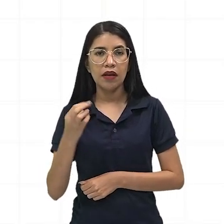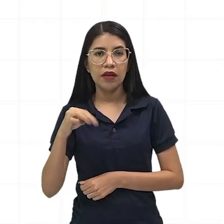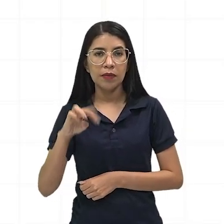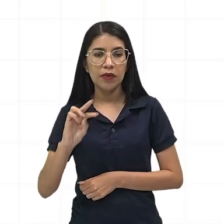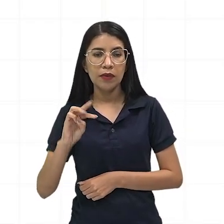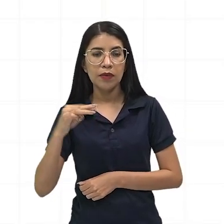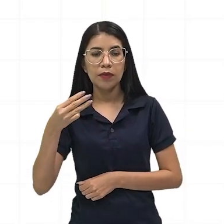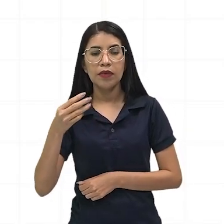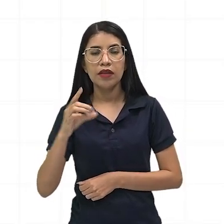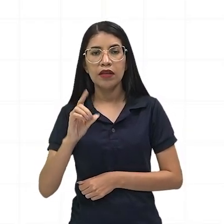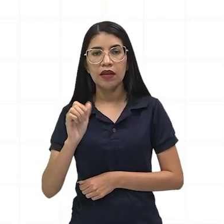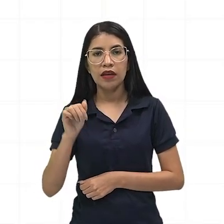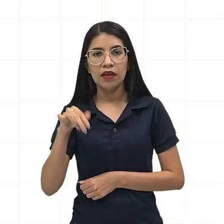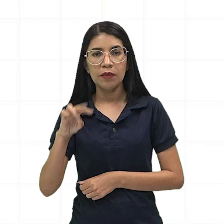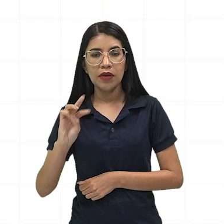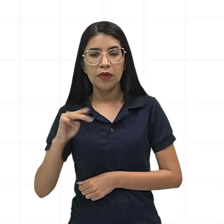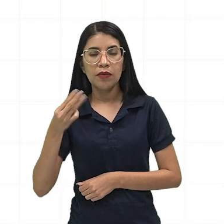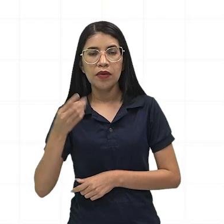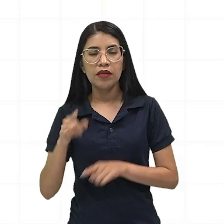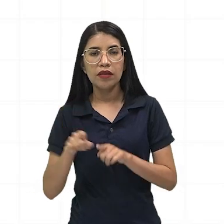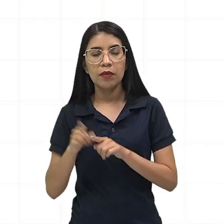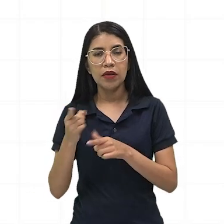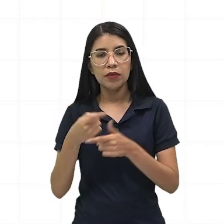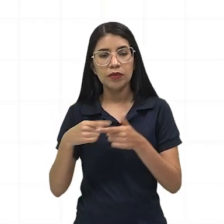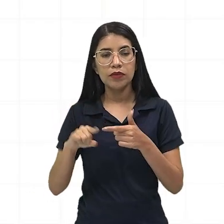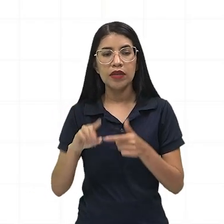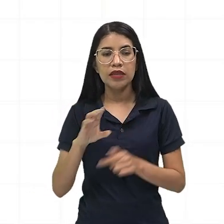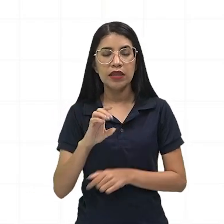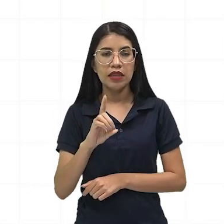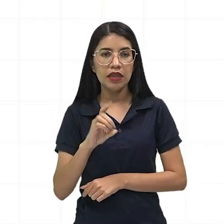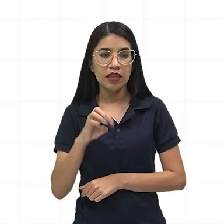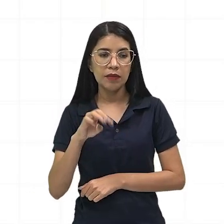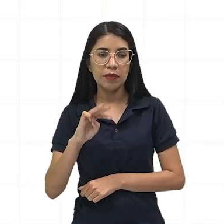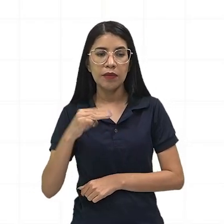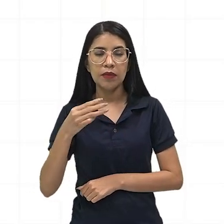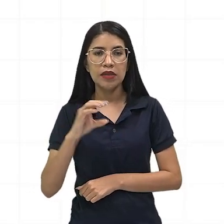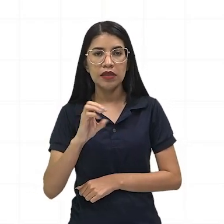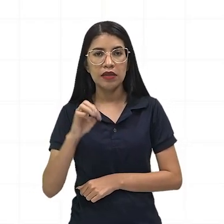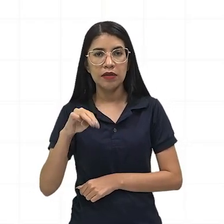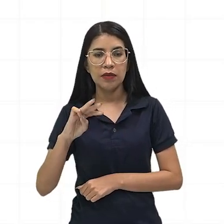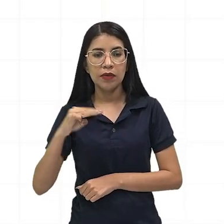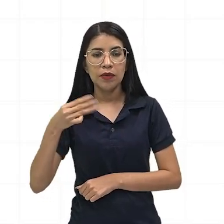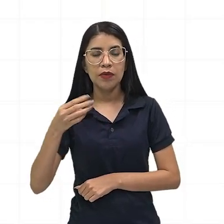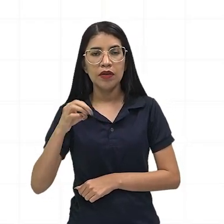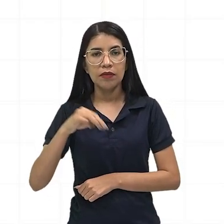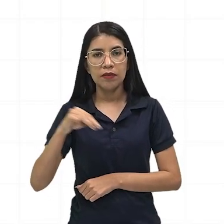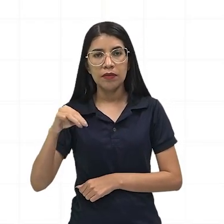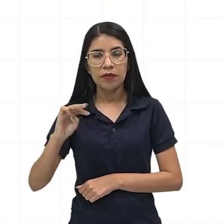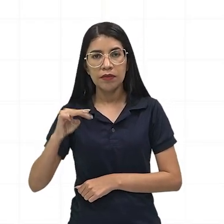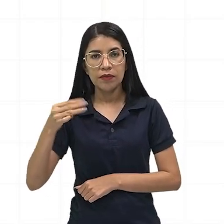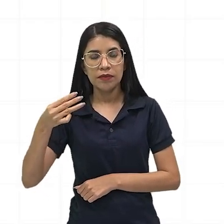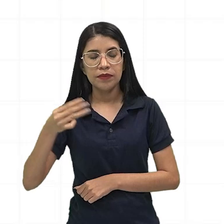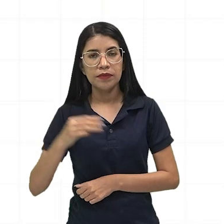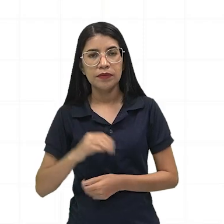cúbico, decâmetro cúbico. E os submúltiplos, decímetros cúbicos, centímetros cúbicos e milímetros cúbicos.